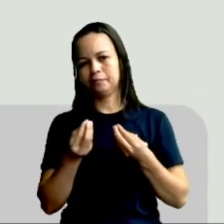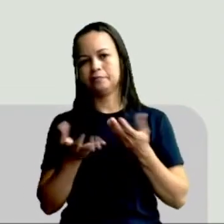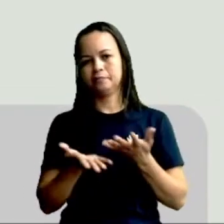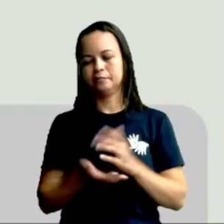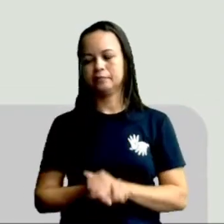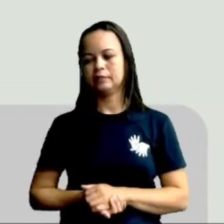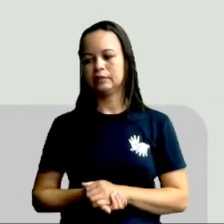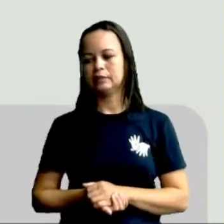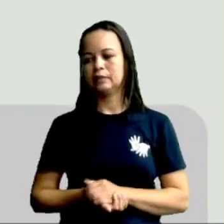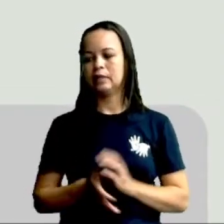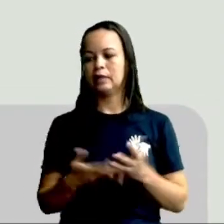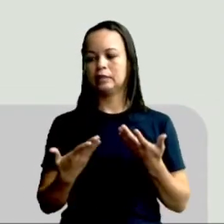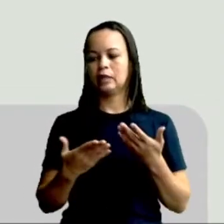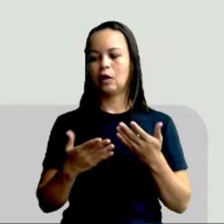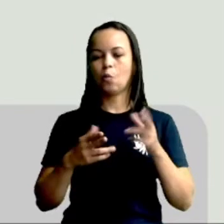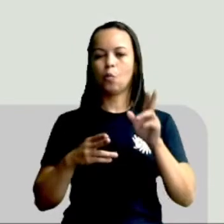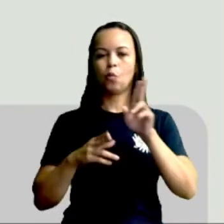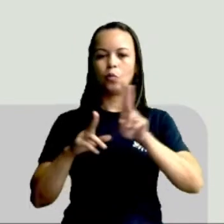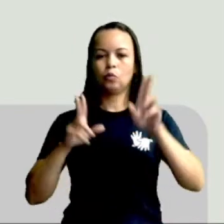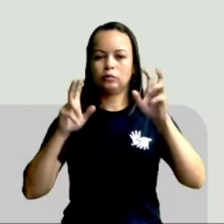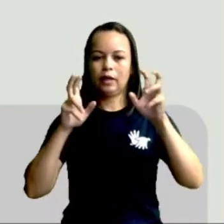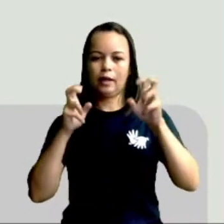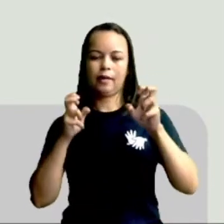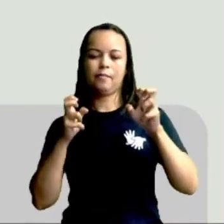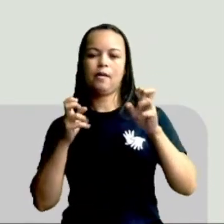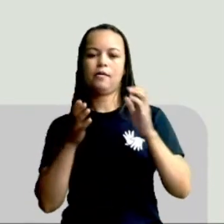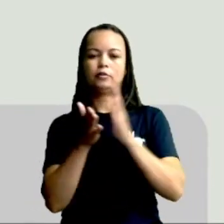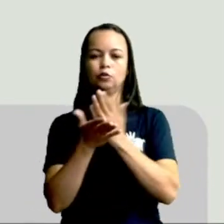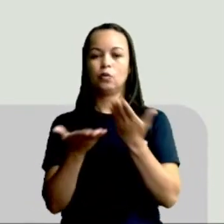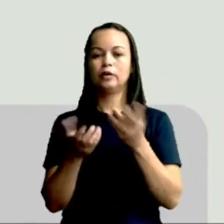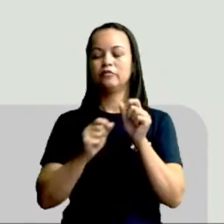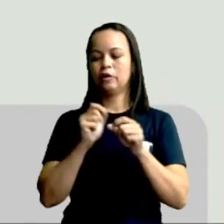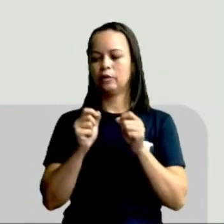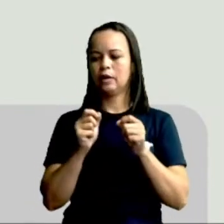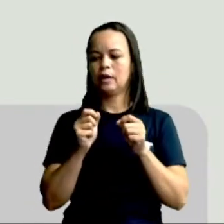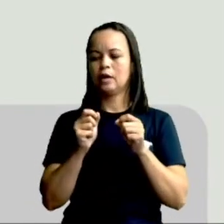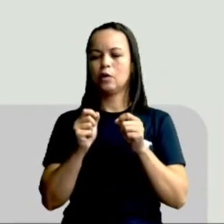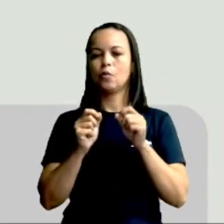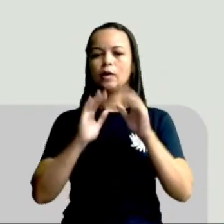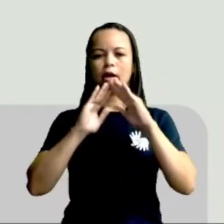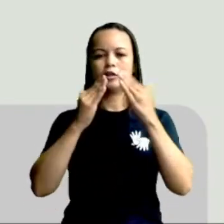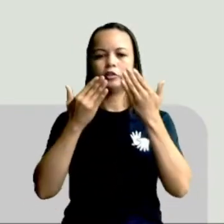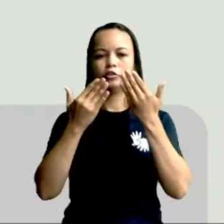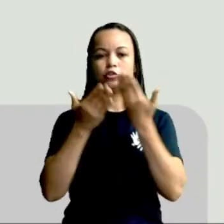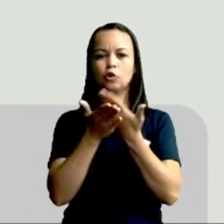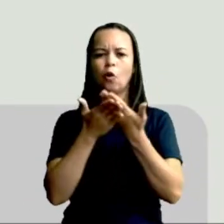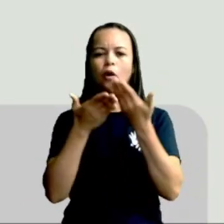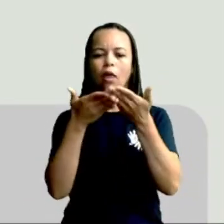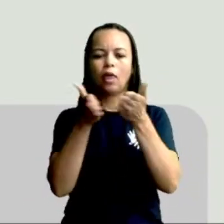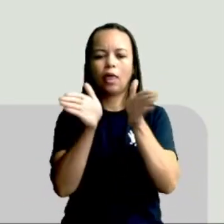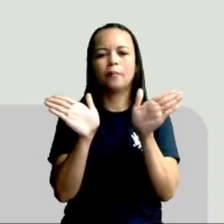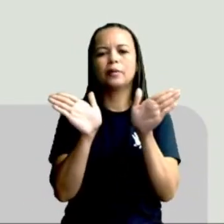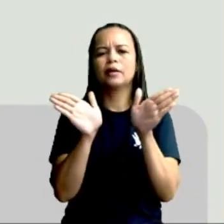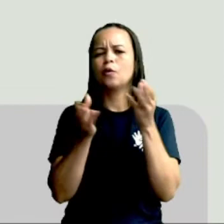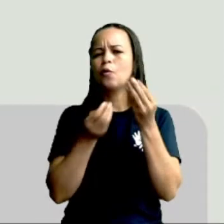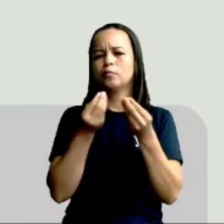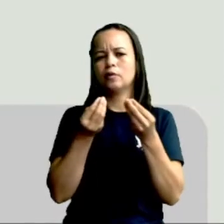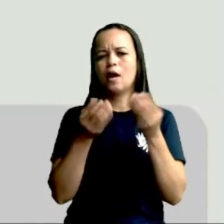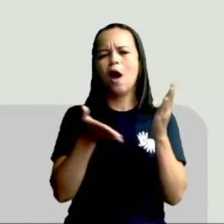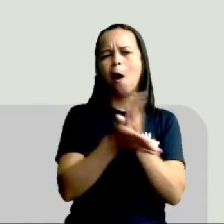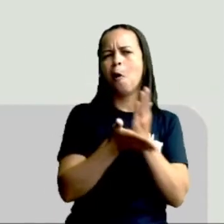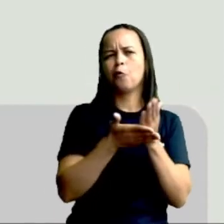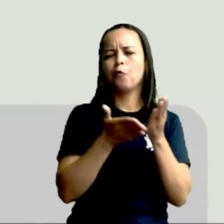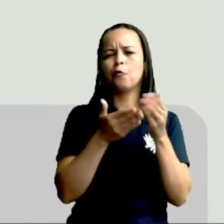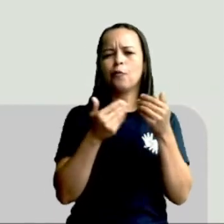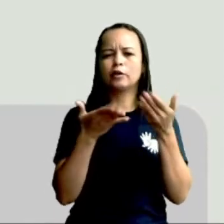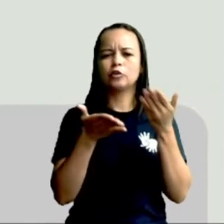livro é Quando a Minha Escola Abrir. Muitas escolas ainda estão fechadas, não estão funcionando. Algumas já voltaram às aulas,